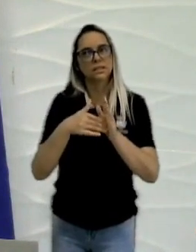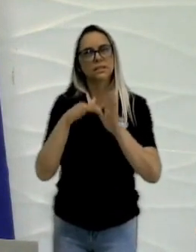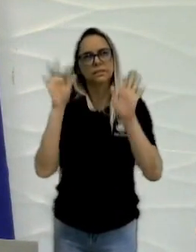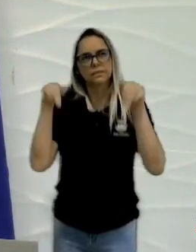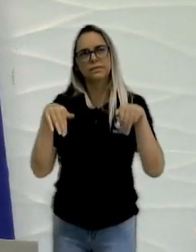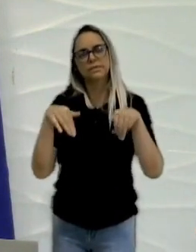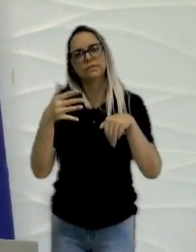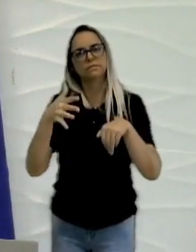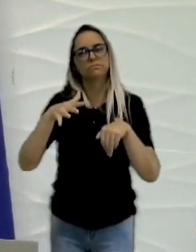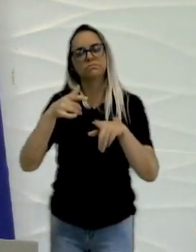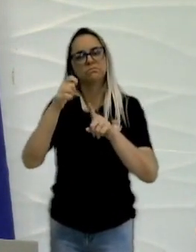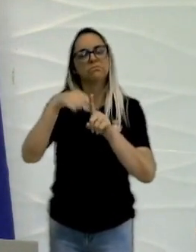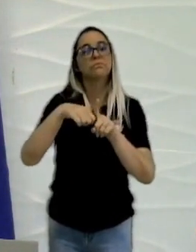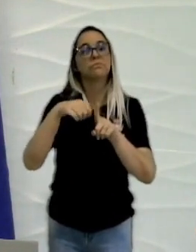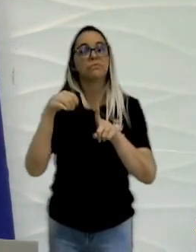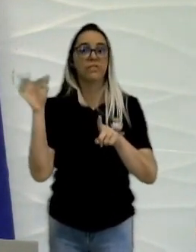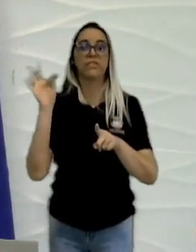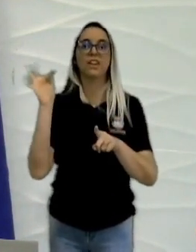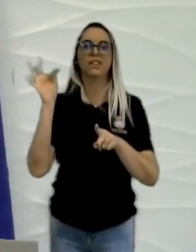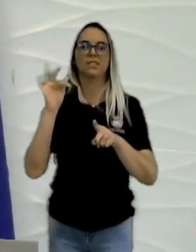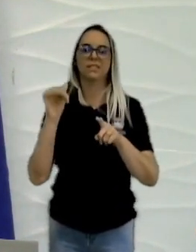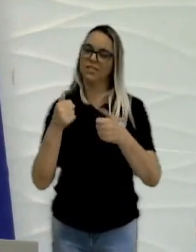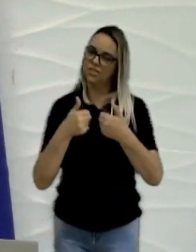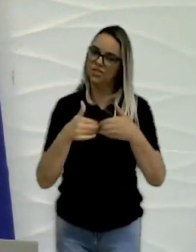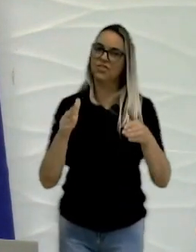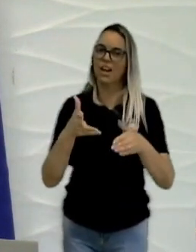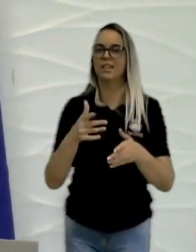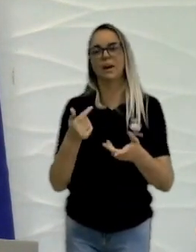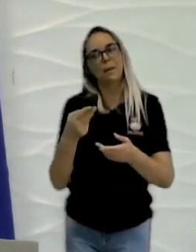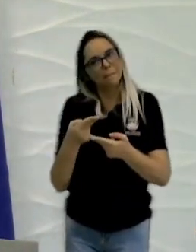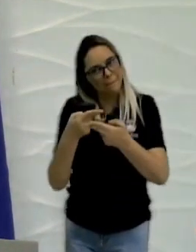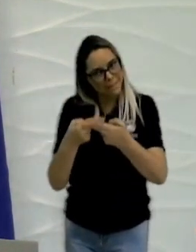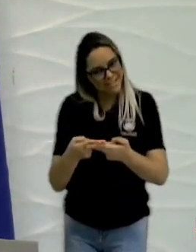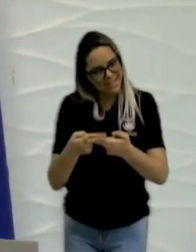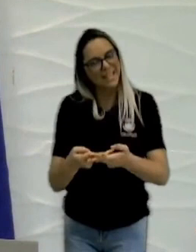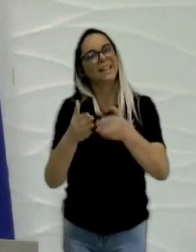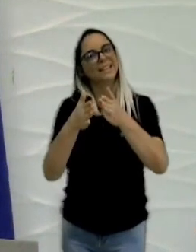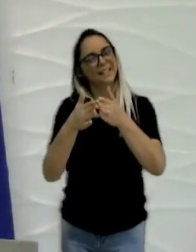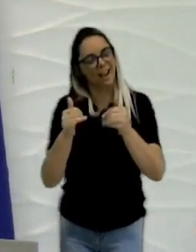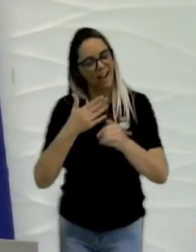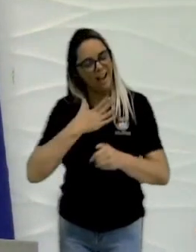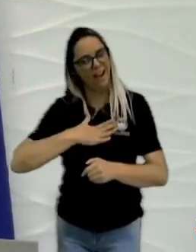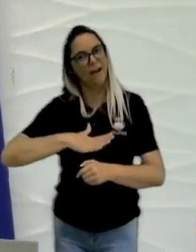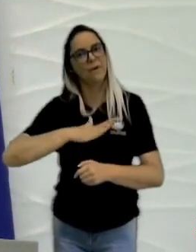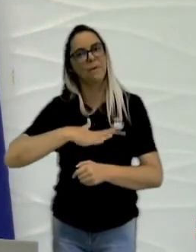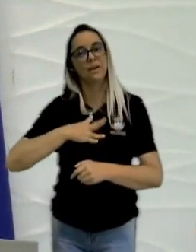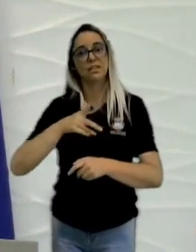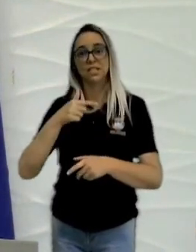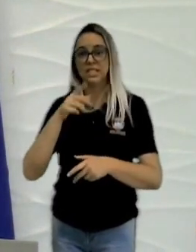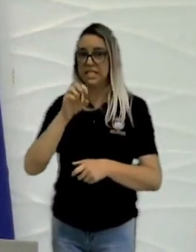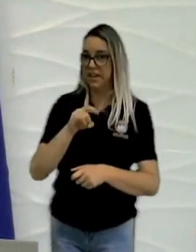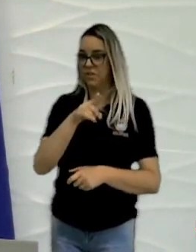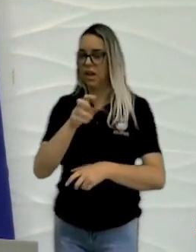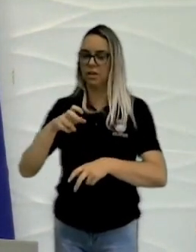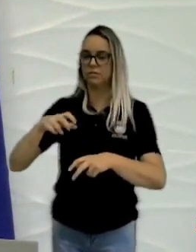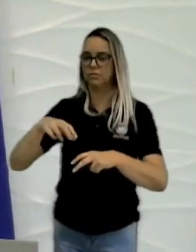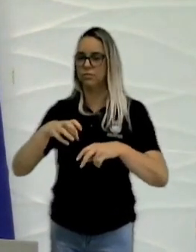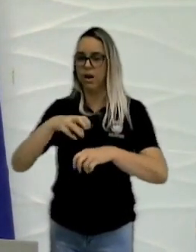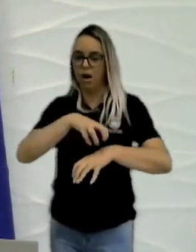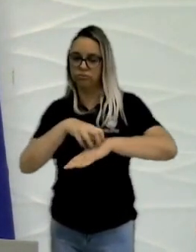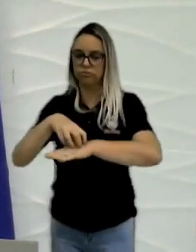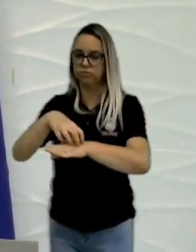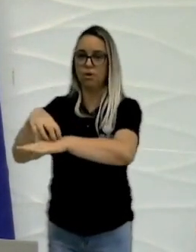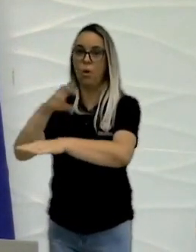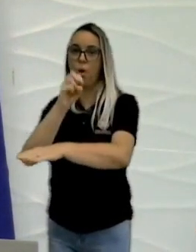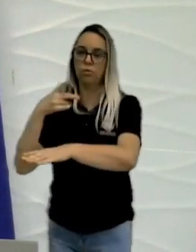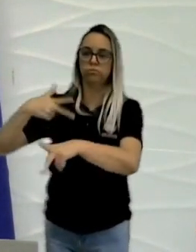estar aberto. Mas esperar aí, pedir paciência aos moradores lá, o pessoal que trafega por ali das comunidades de Gama, do